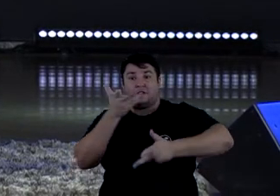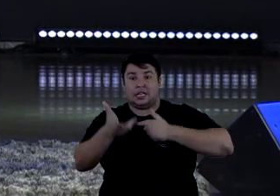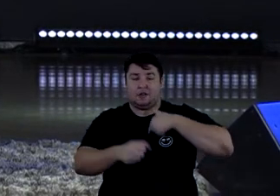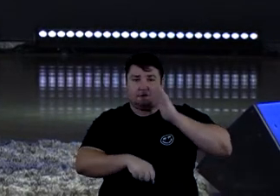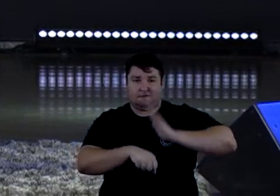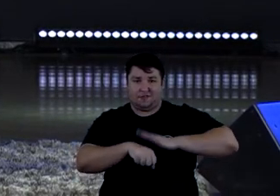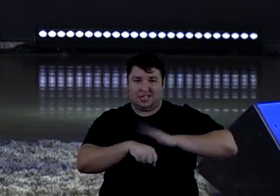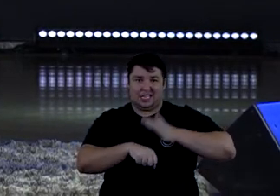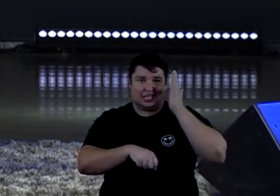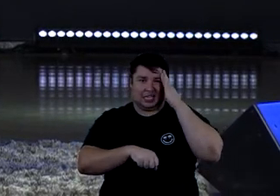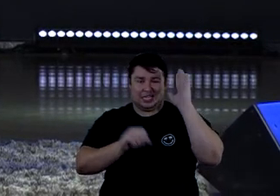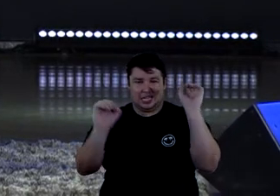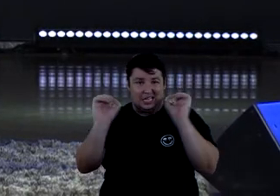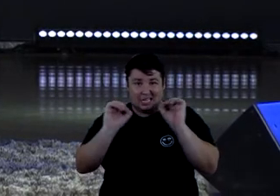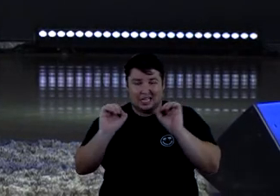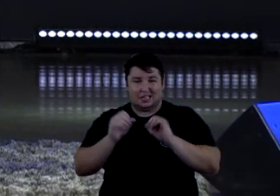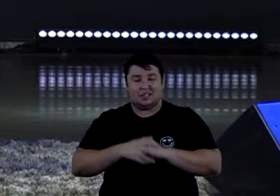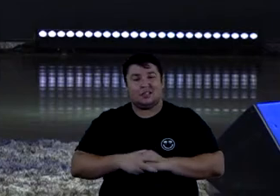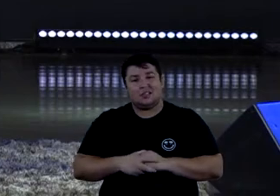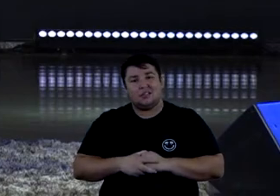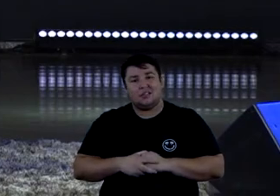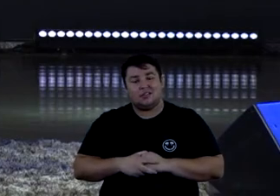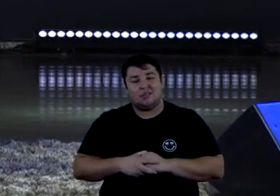Não quero nem entender, me fala o que eu vou fazer.